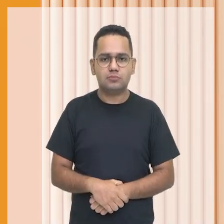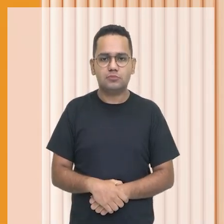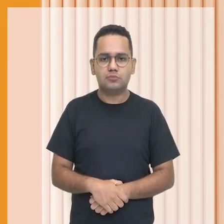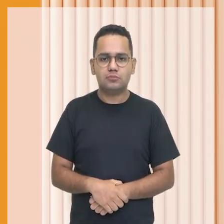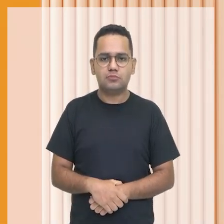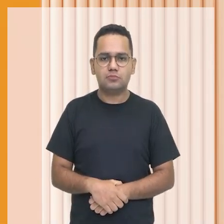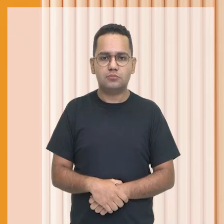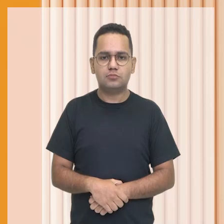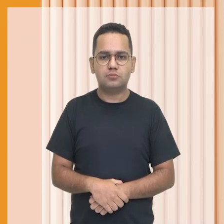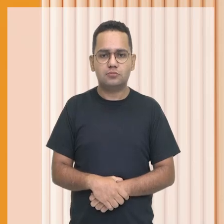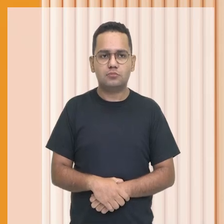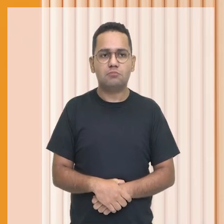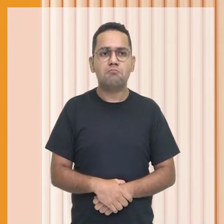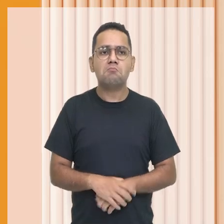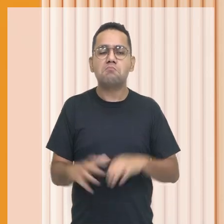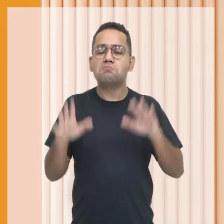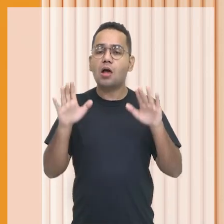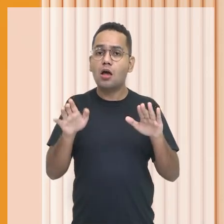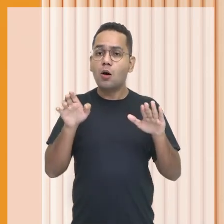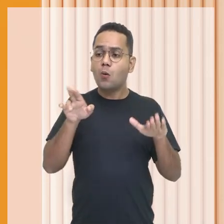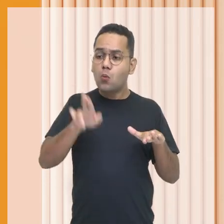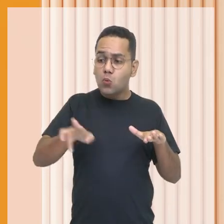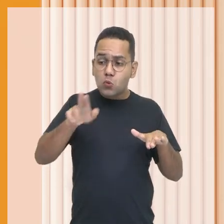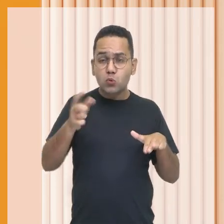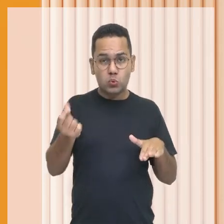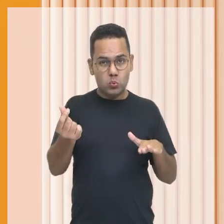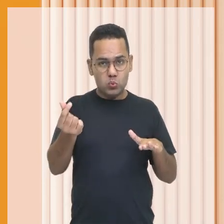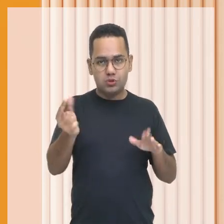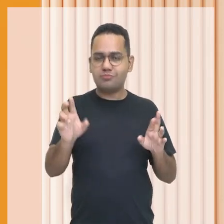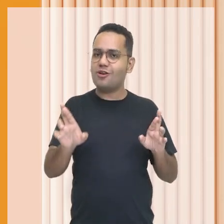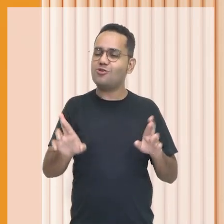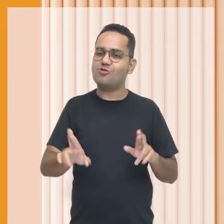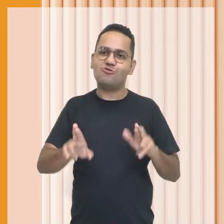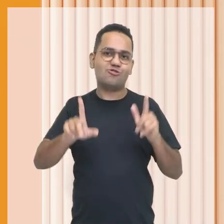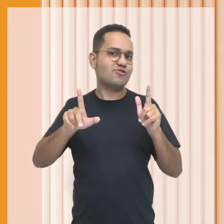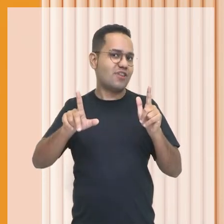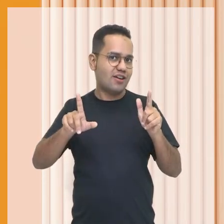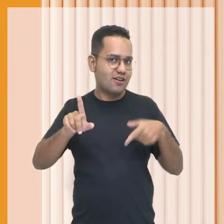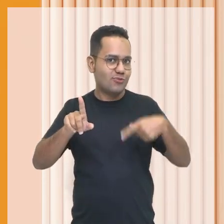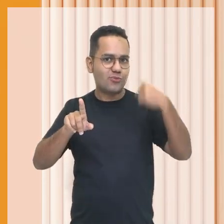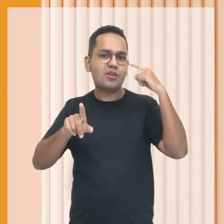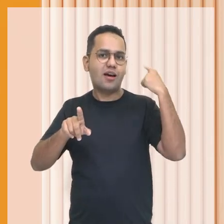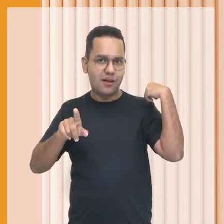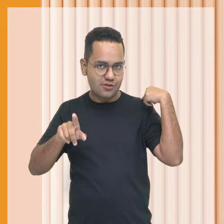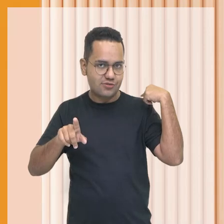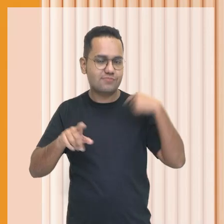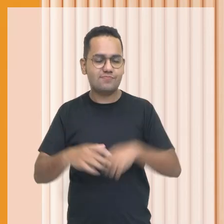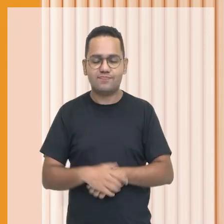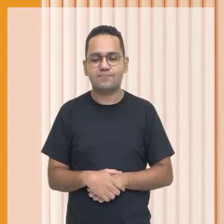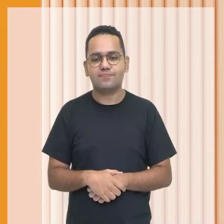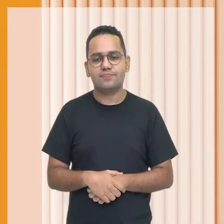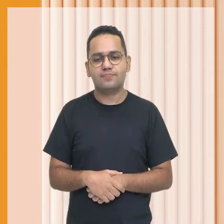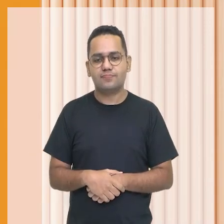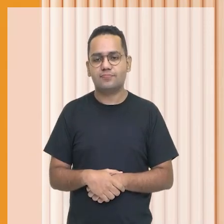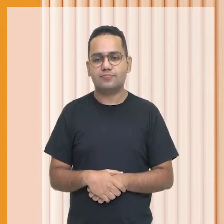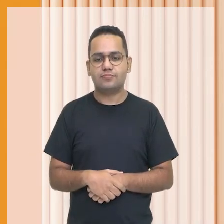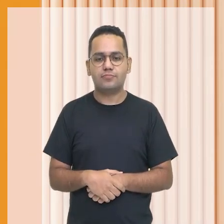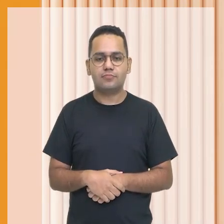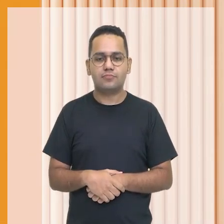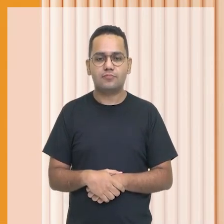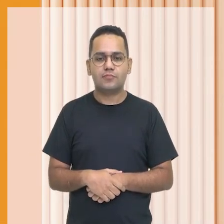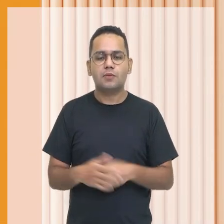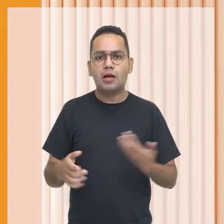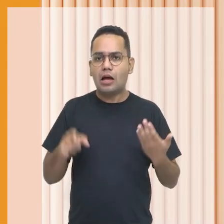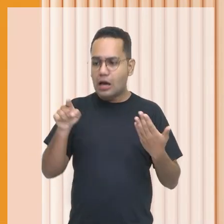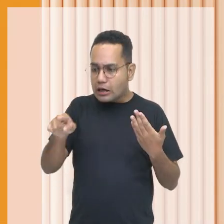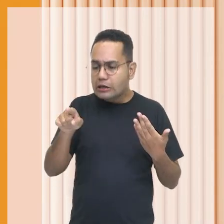de pensar diferente a economia através dessa unidade real de valor, que, como eu disse para vocês, quando foi lançada, tinha correspondência